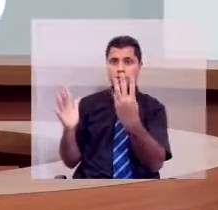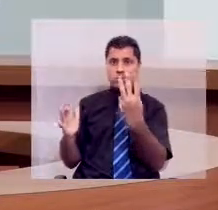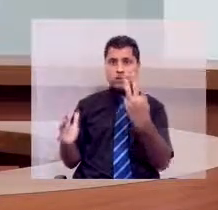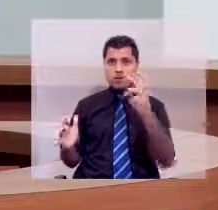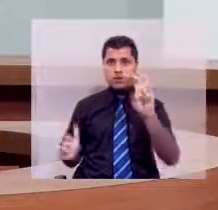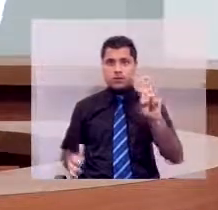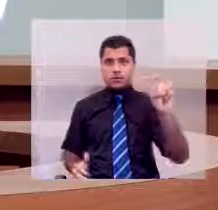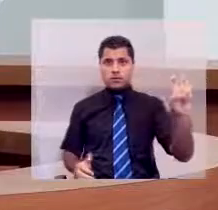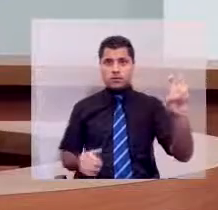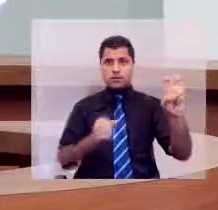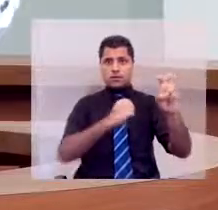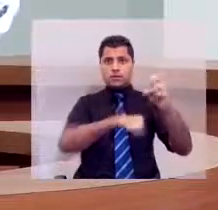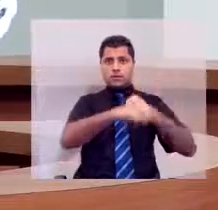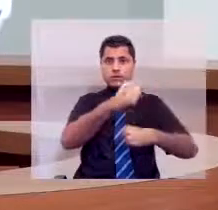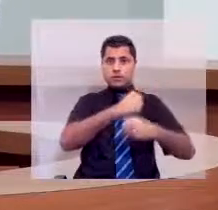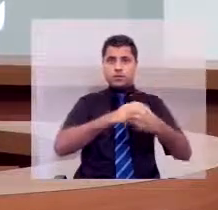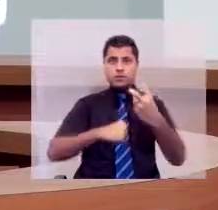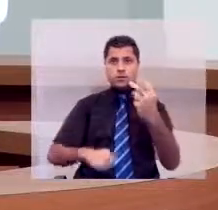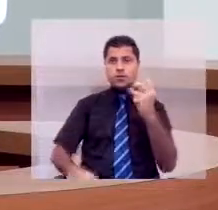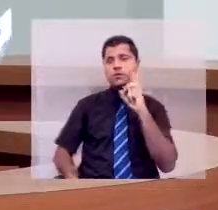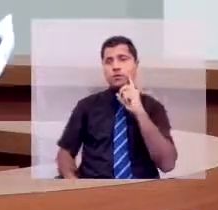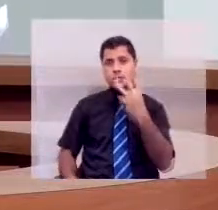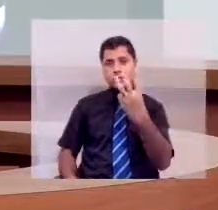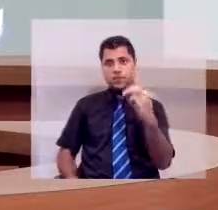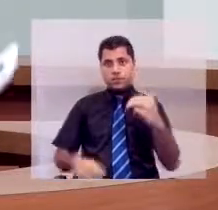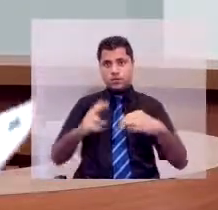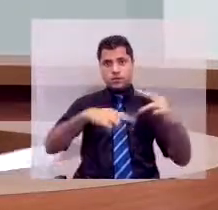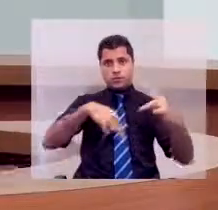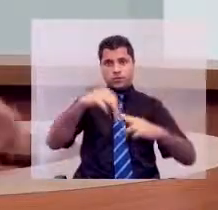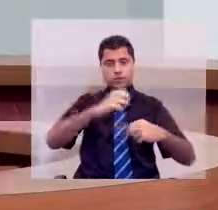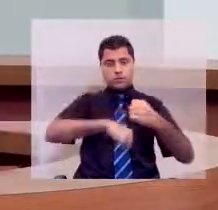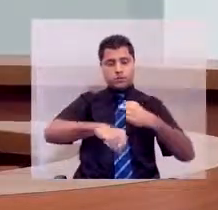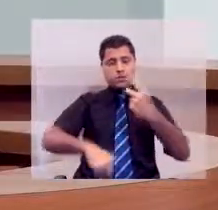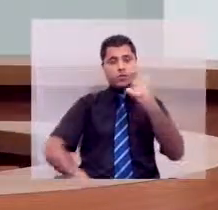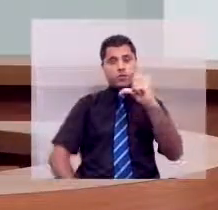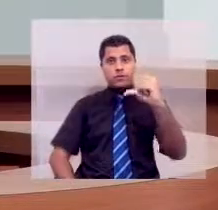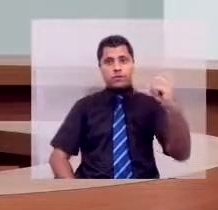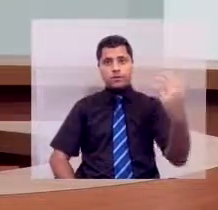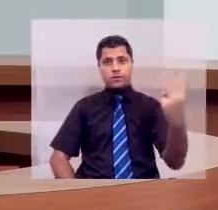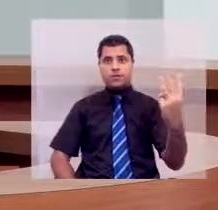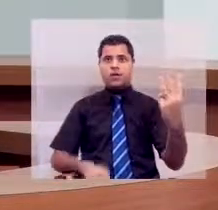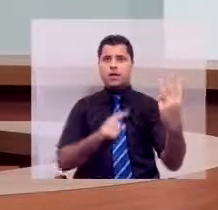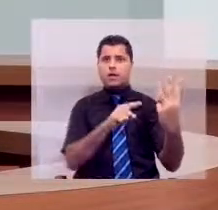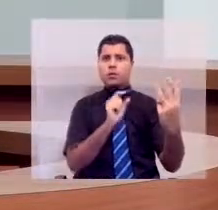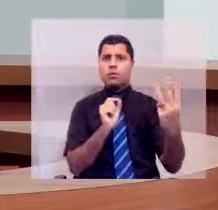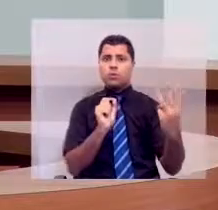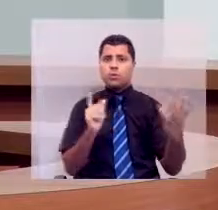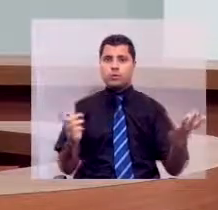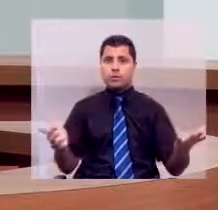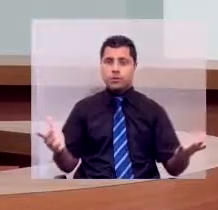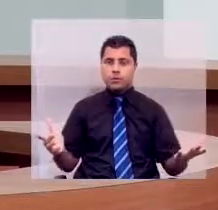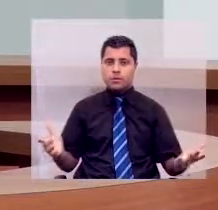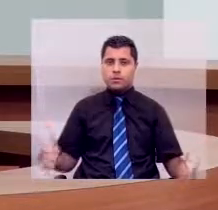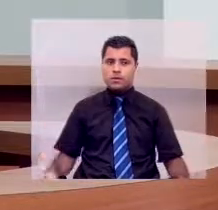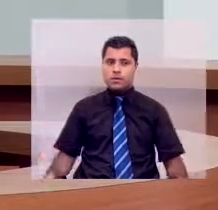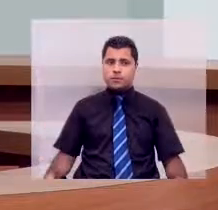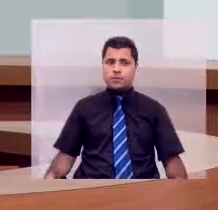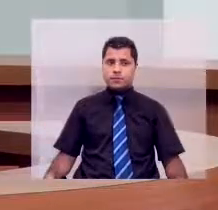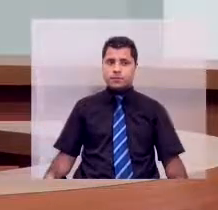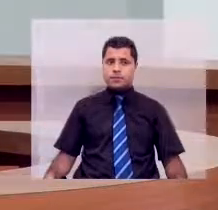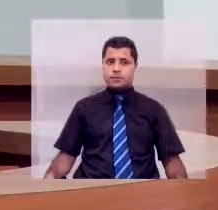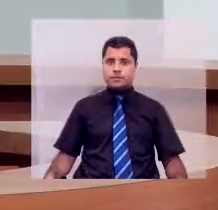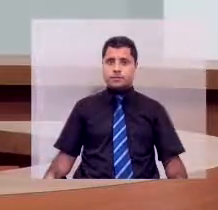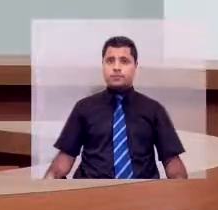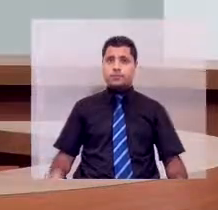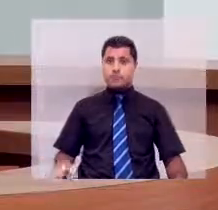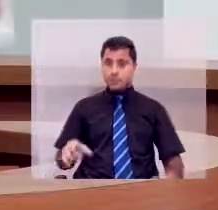4355, de 30 de junho de 1993, dizendo o seguinte, que por